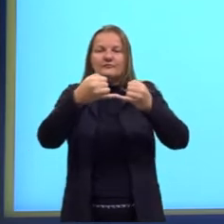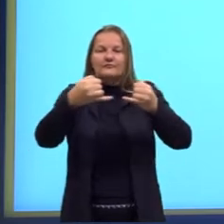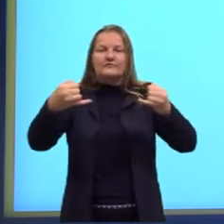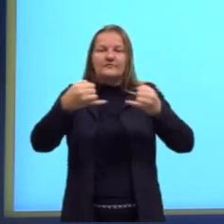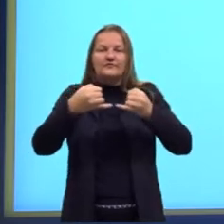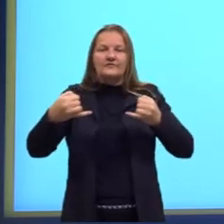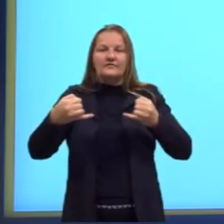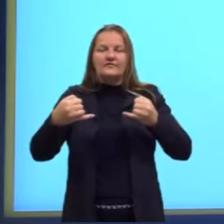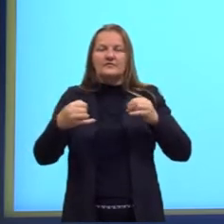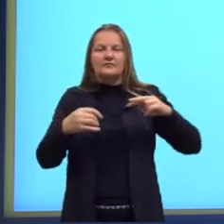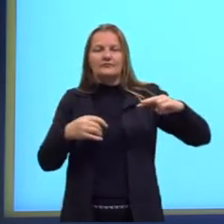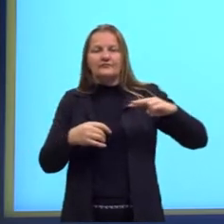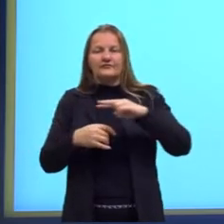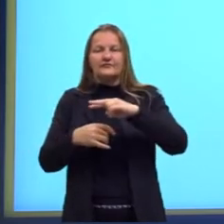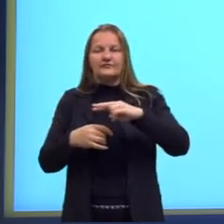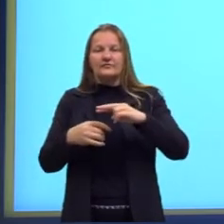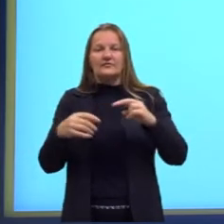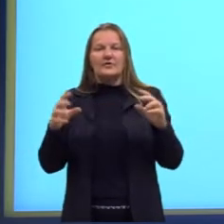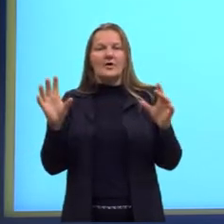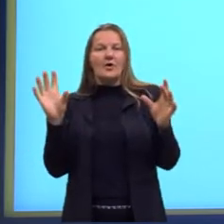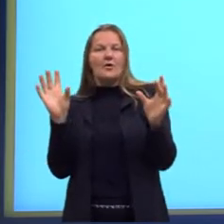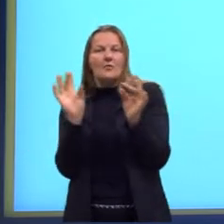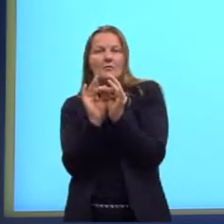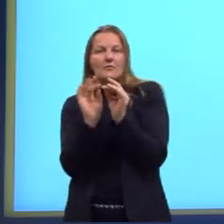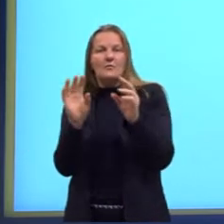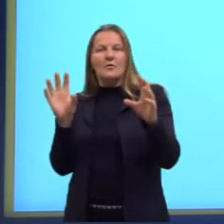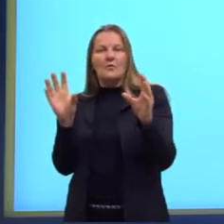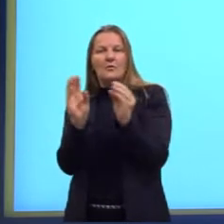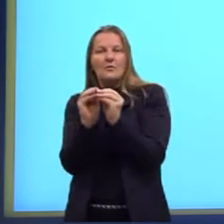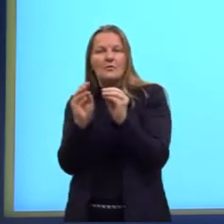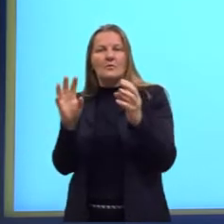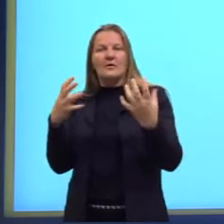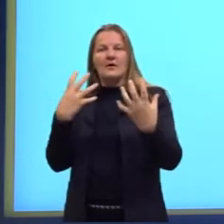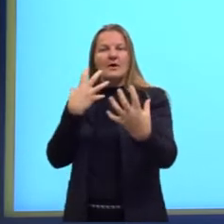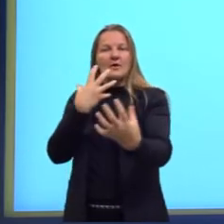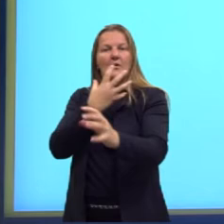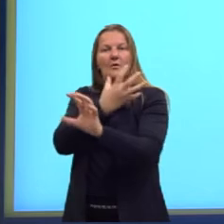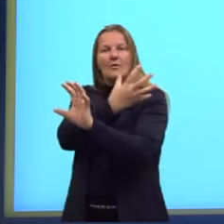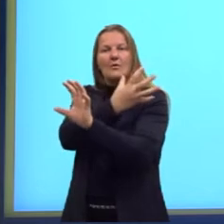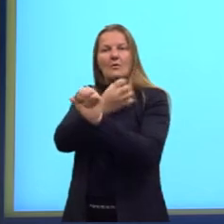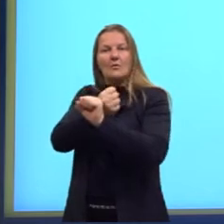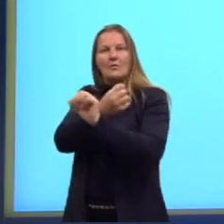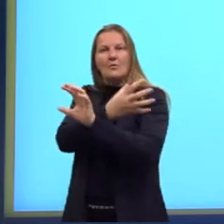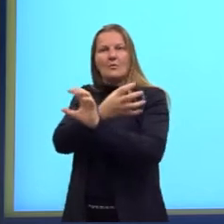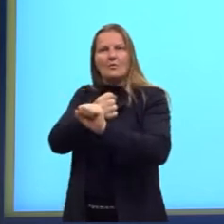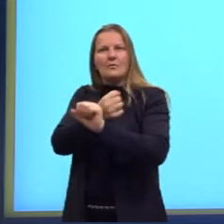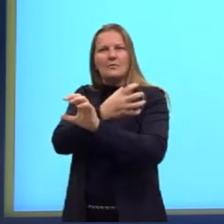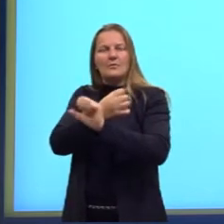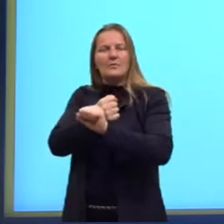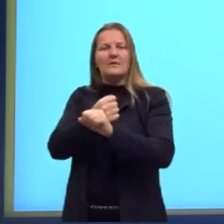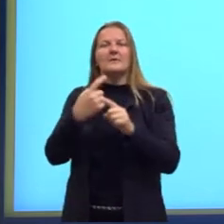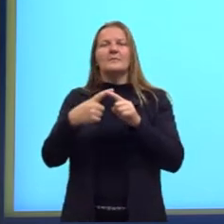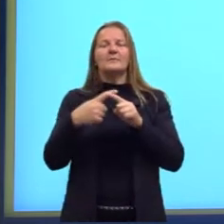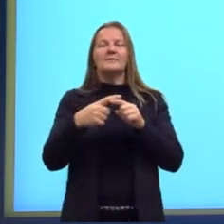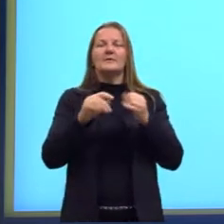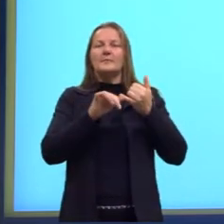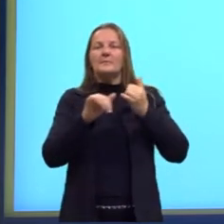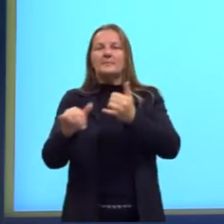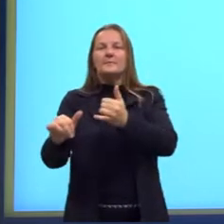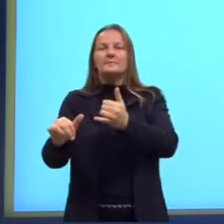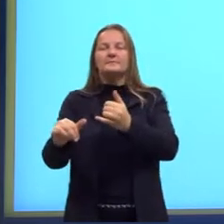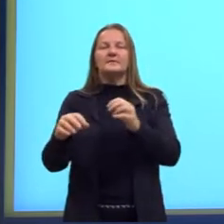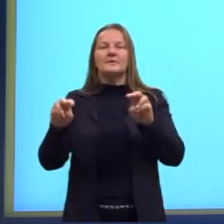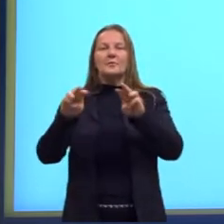correntes de mesmo sentido se atraem e postulou que a circulação de cargas fosse responsável